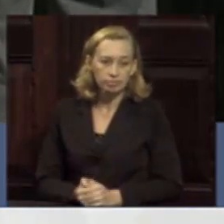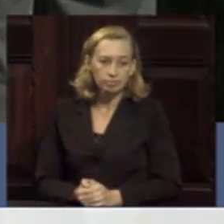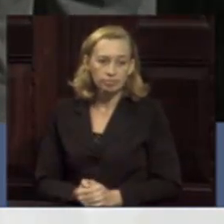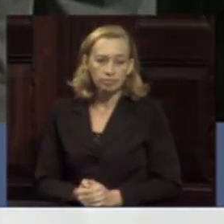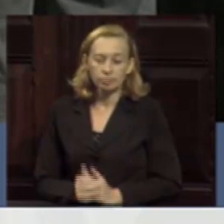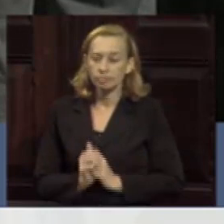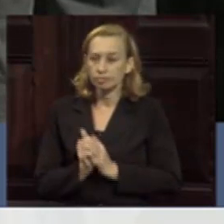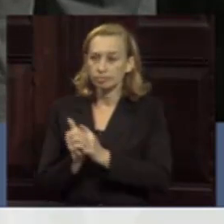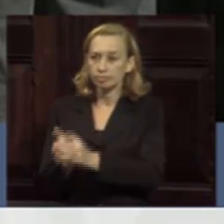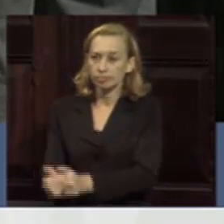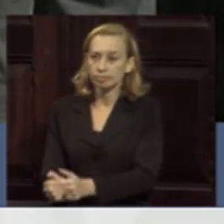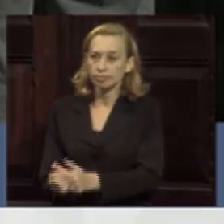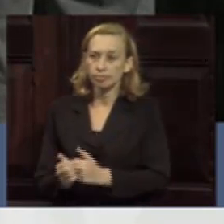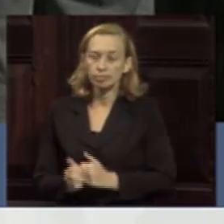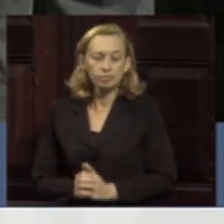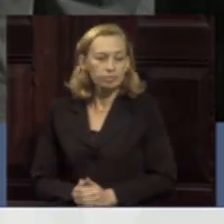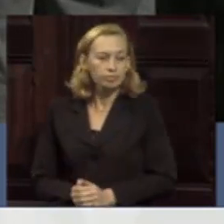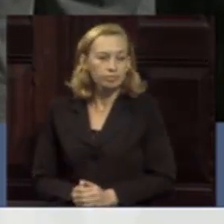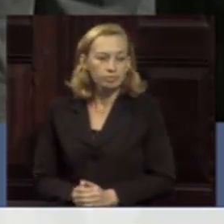acompanha